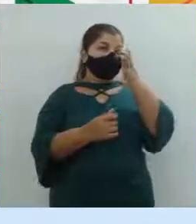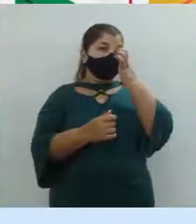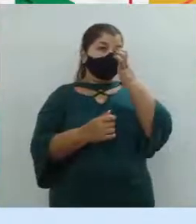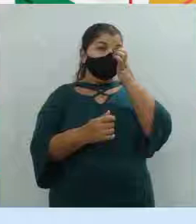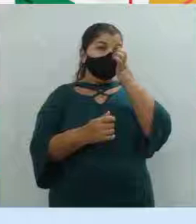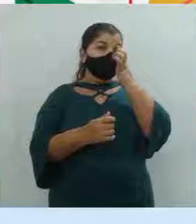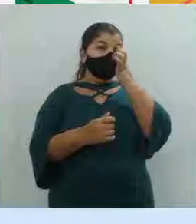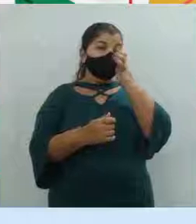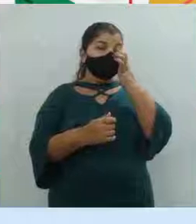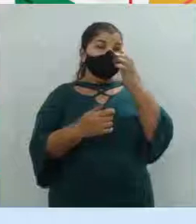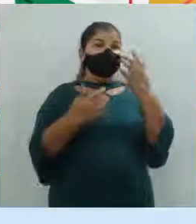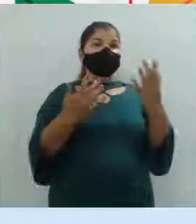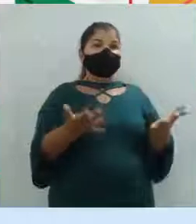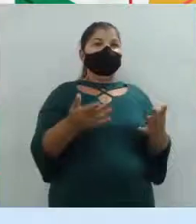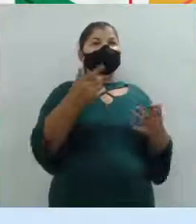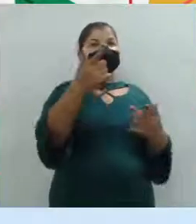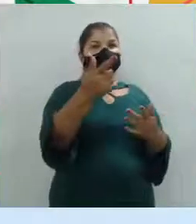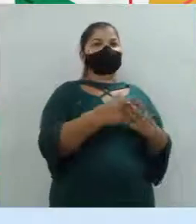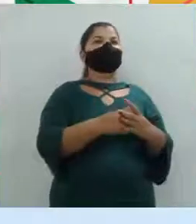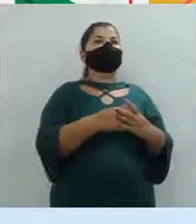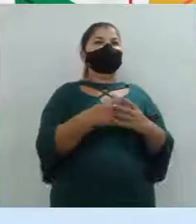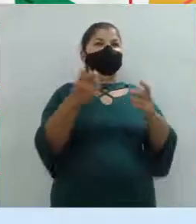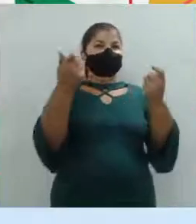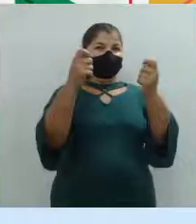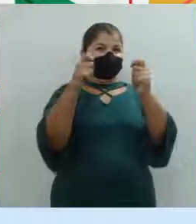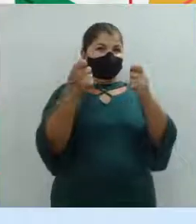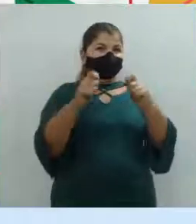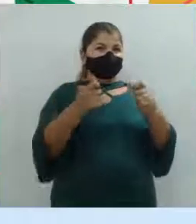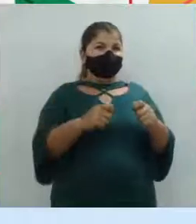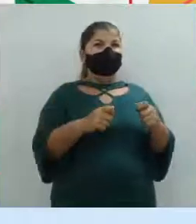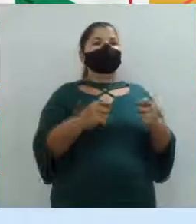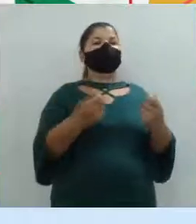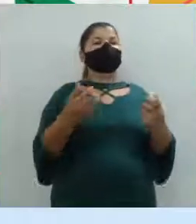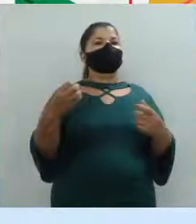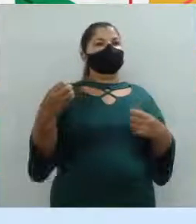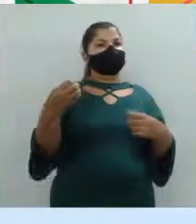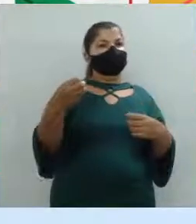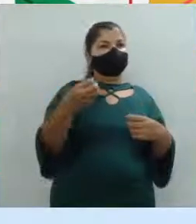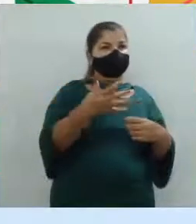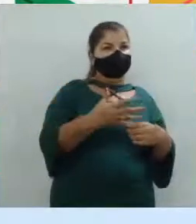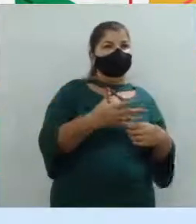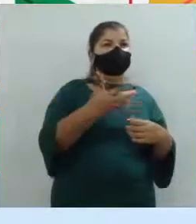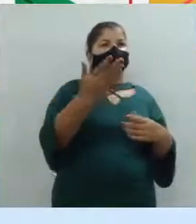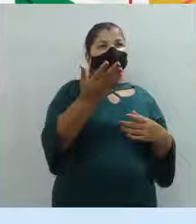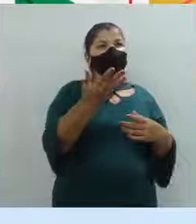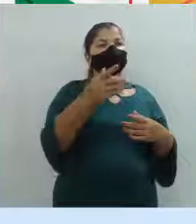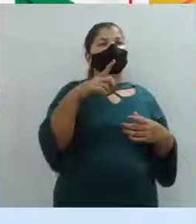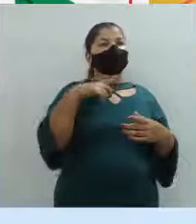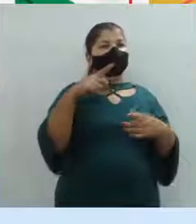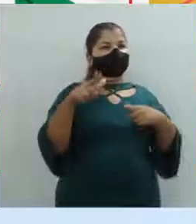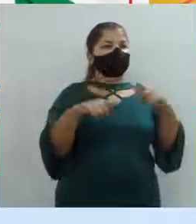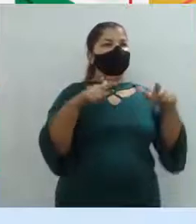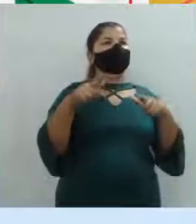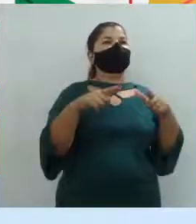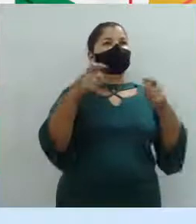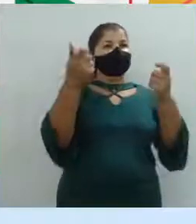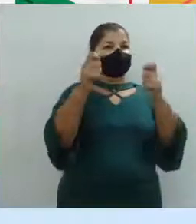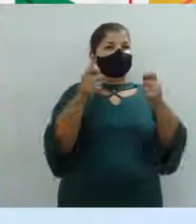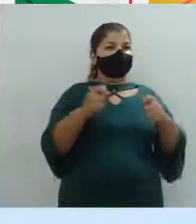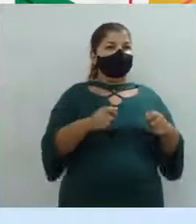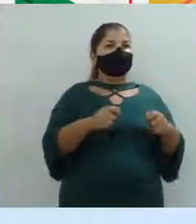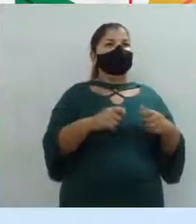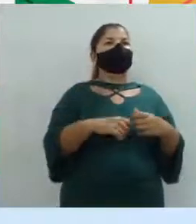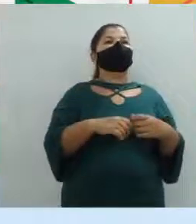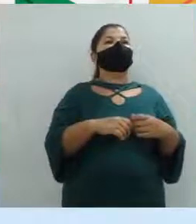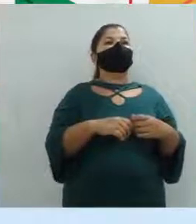Arte contemporânea ainda, que ela é o modernismo, agora a arte contemporânea, a gente vê um trabalho também de arquitetura de Tadao